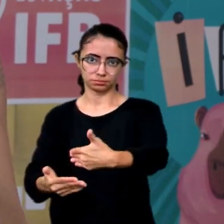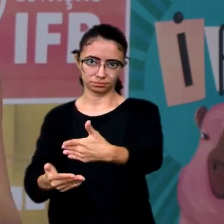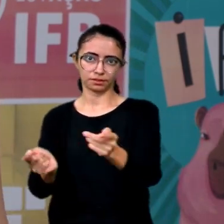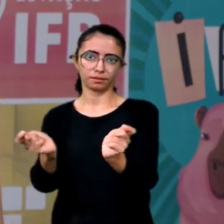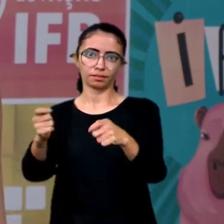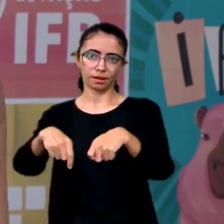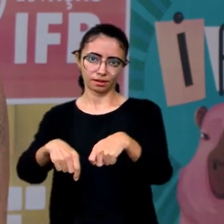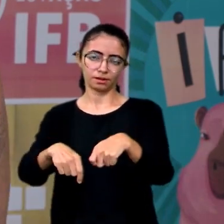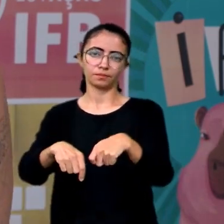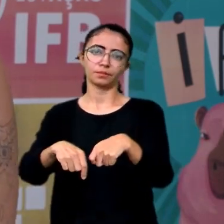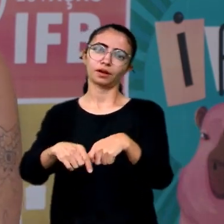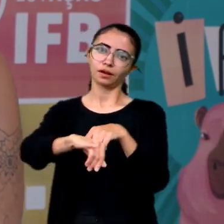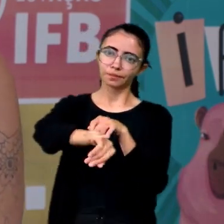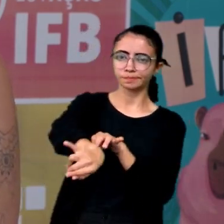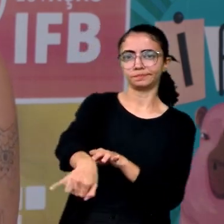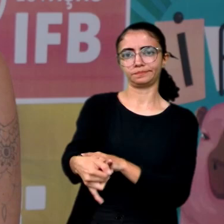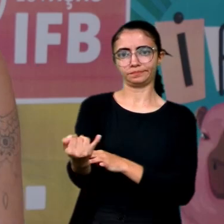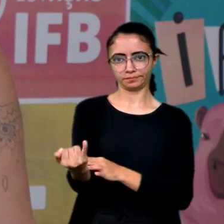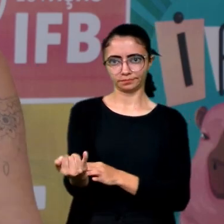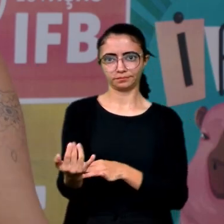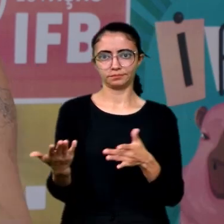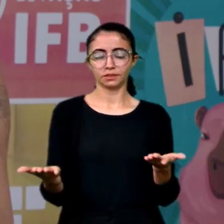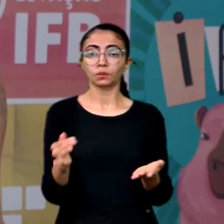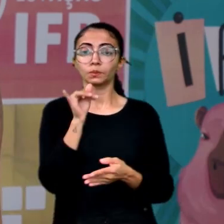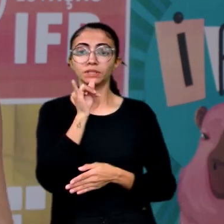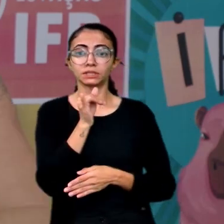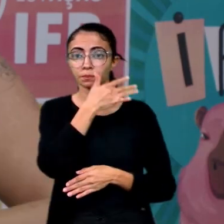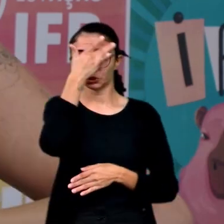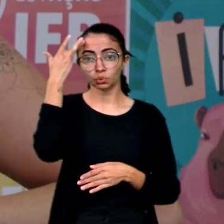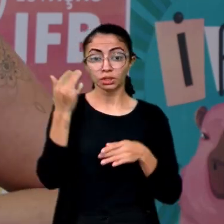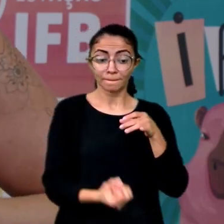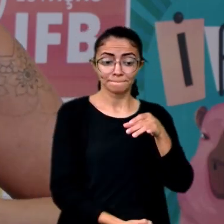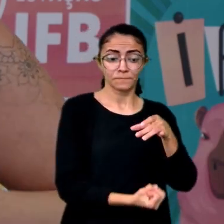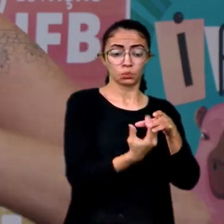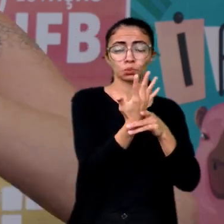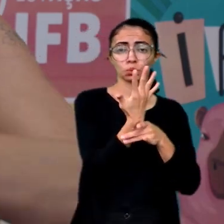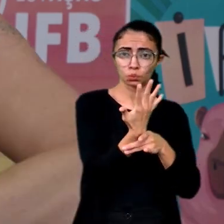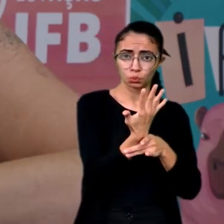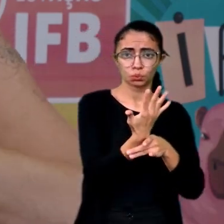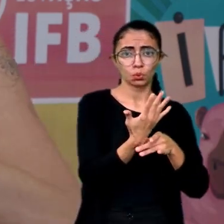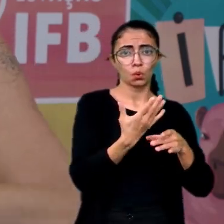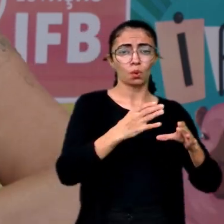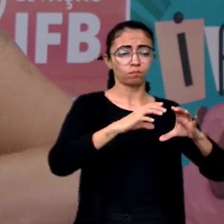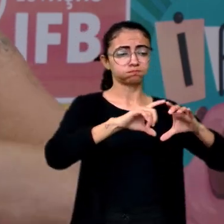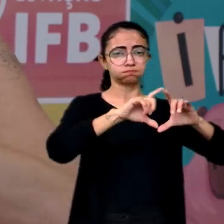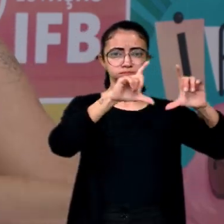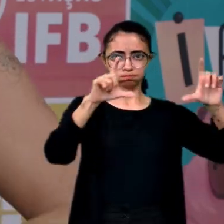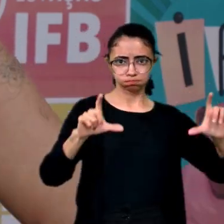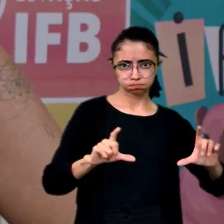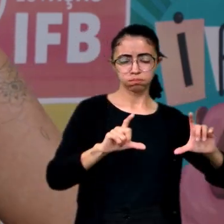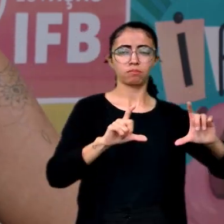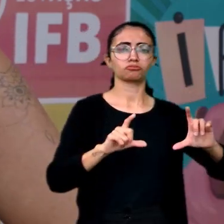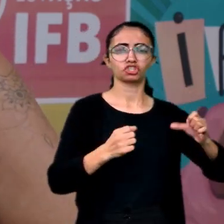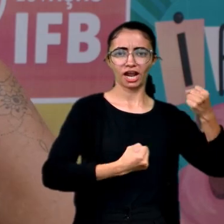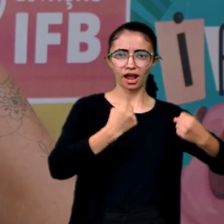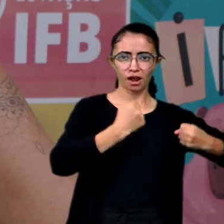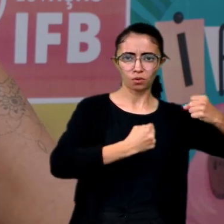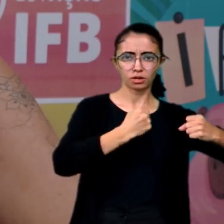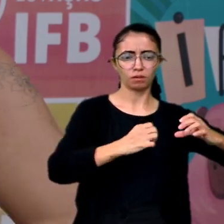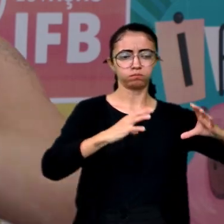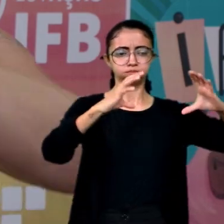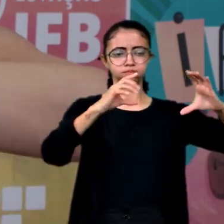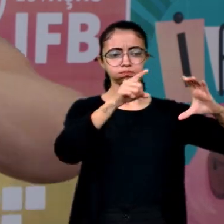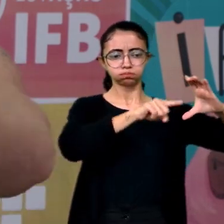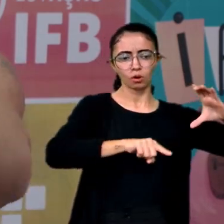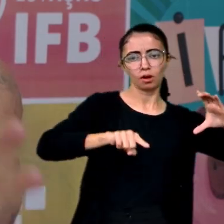exemplo, quem faz o pneu tem que cuidar do recolhimento e da transformação dele em outra coisa, ou fomentar que outra indústria faça.